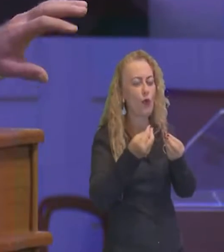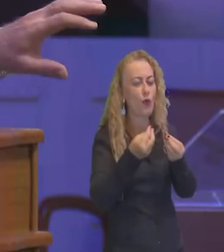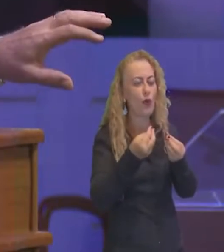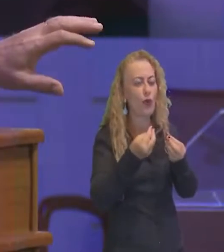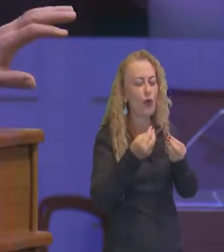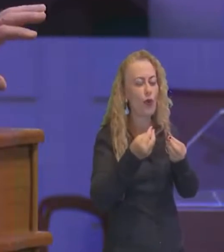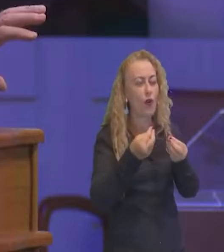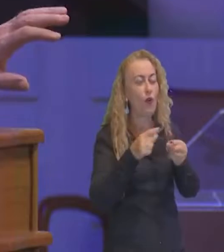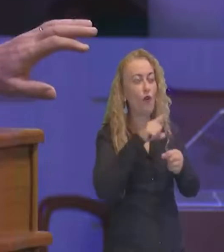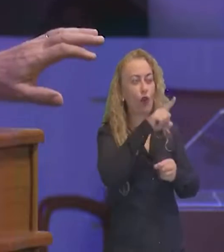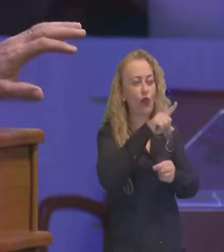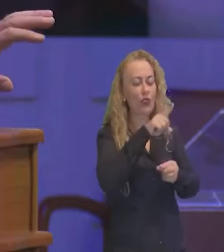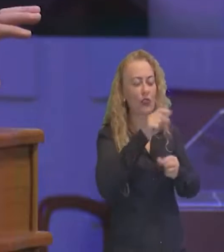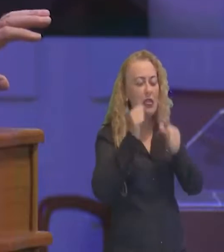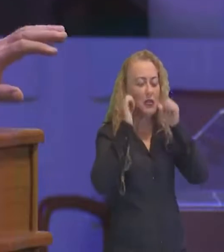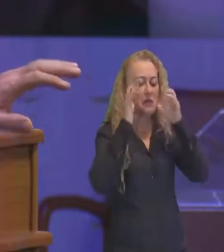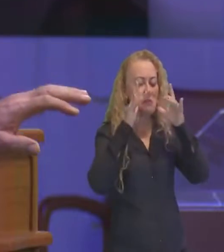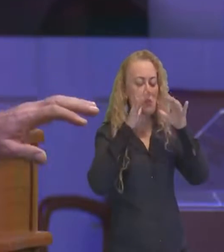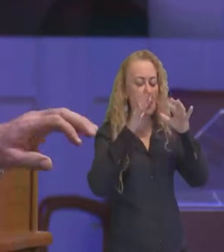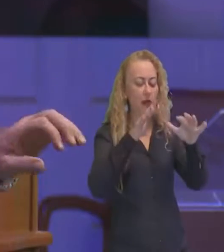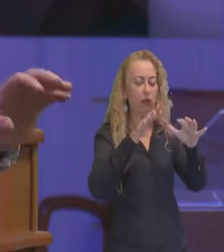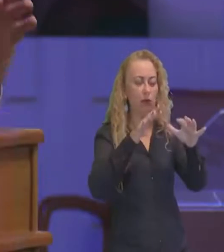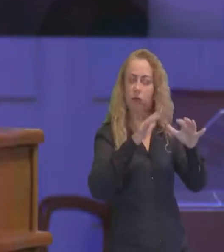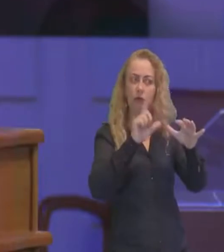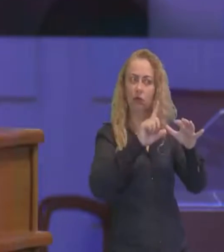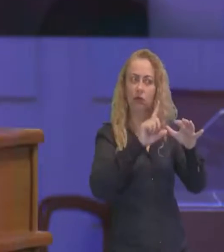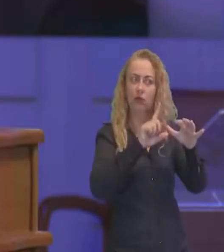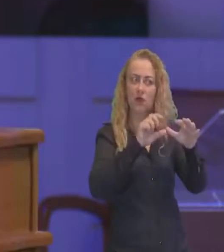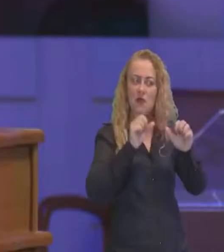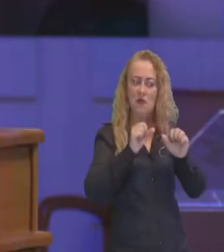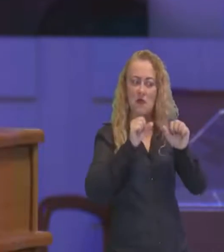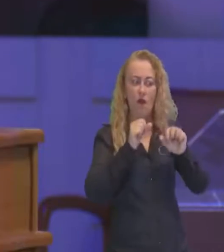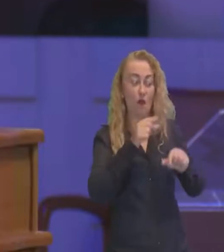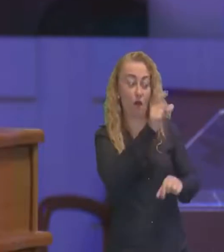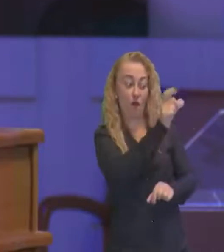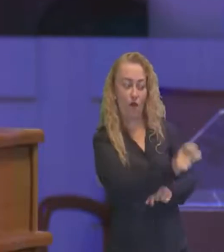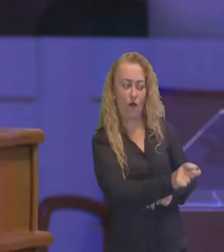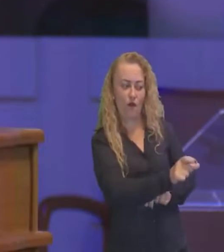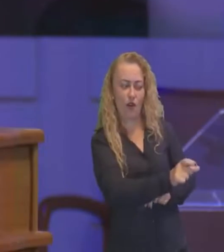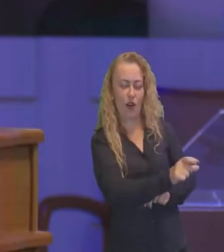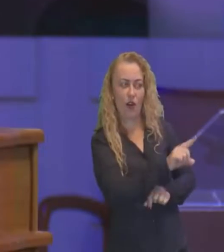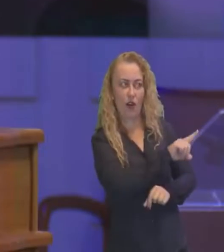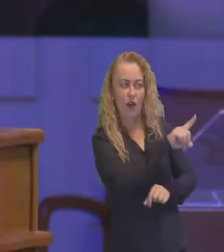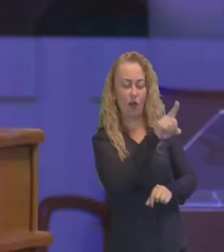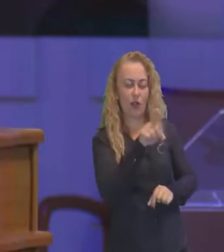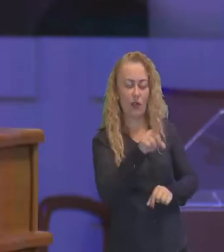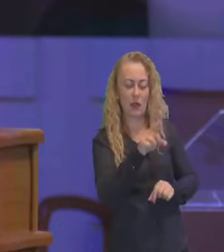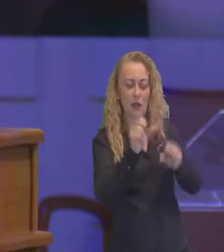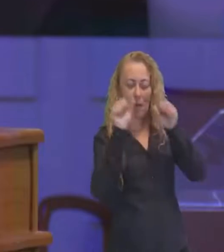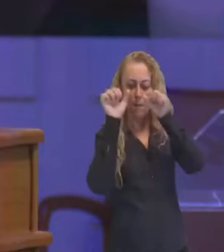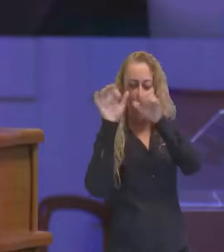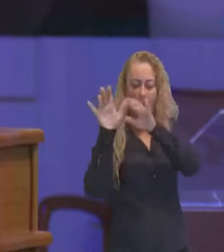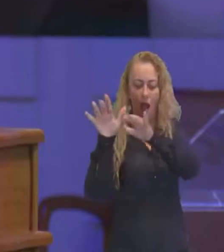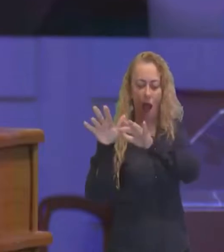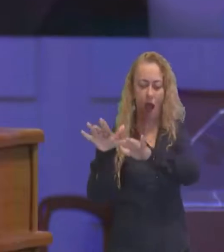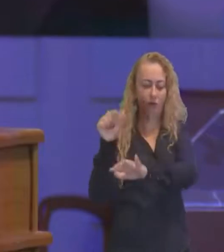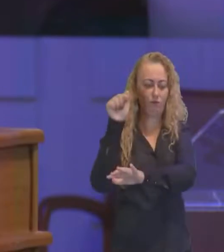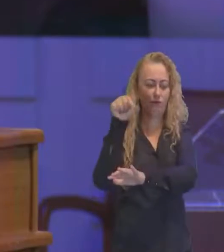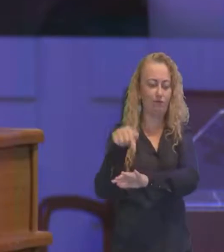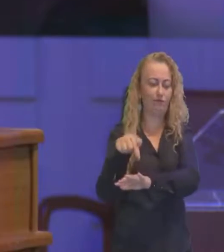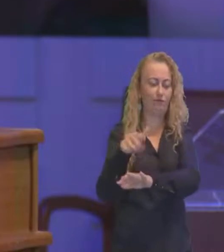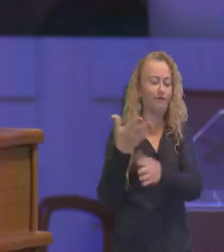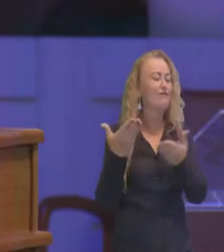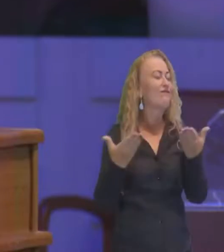estar fora da bênção de Deus. A bênção na fidelidade. A bênção na